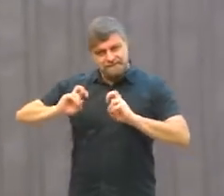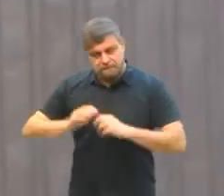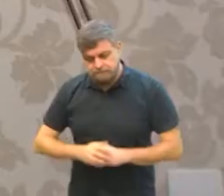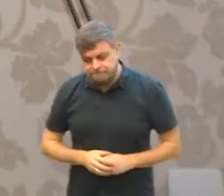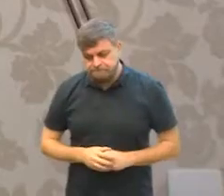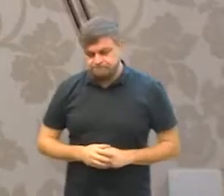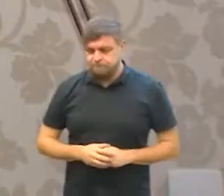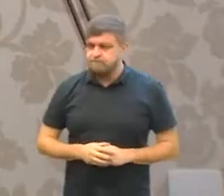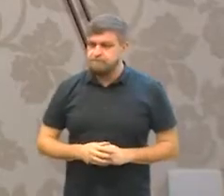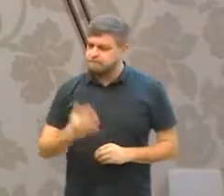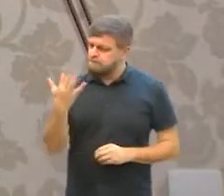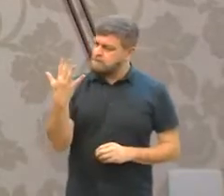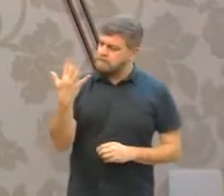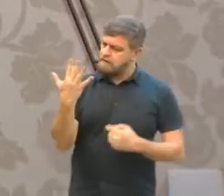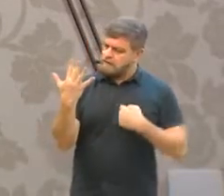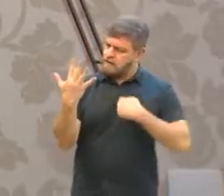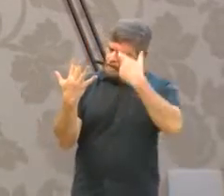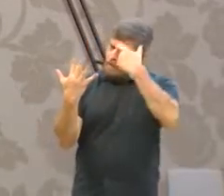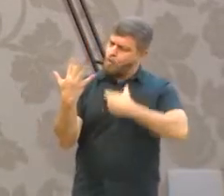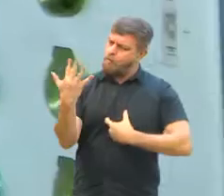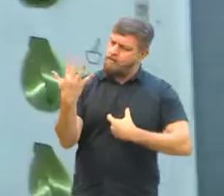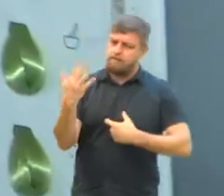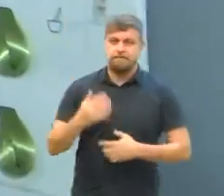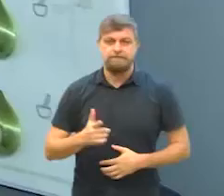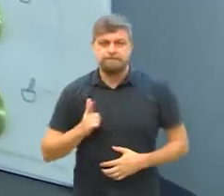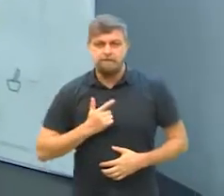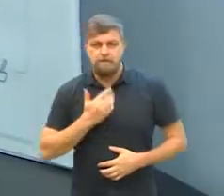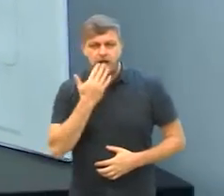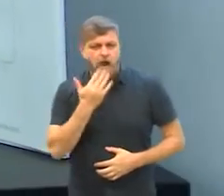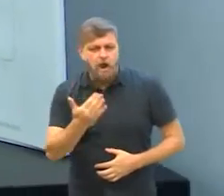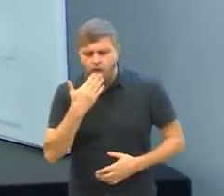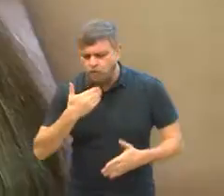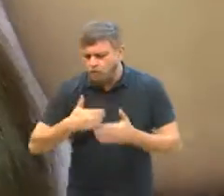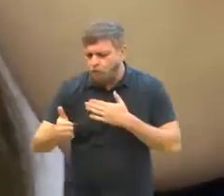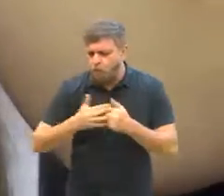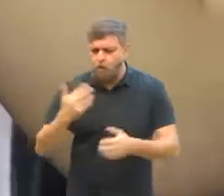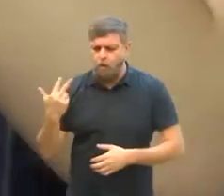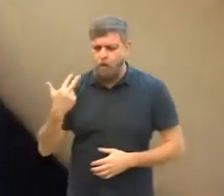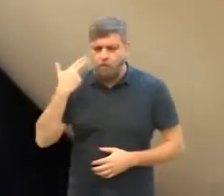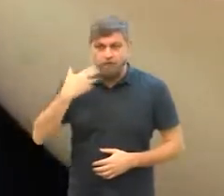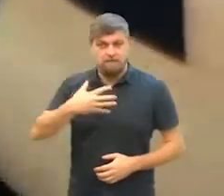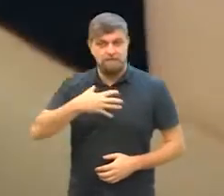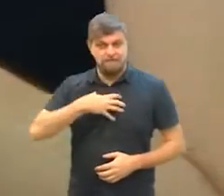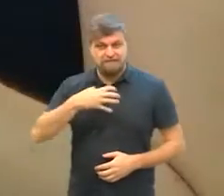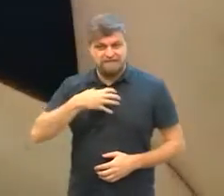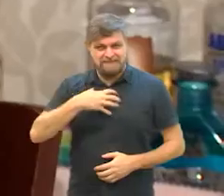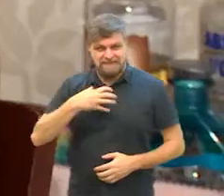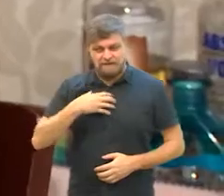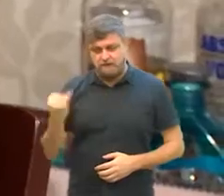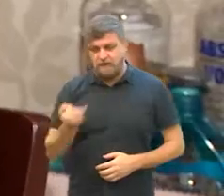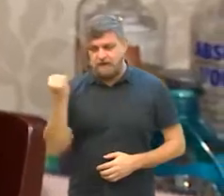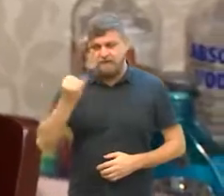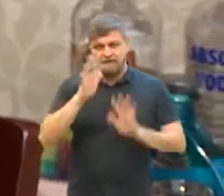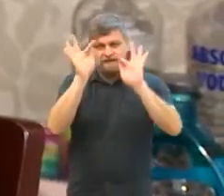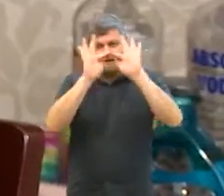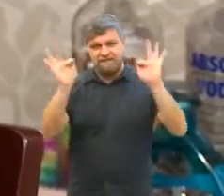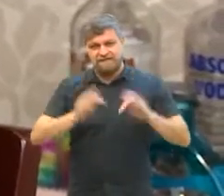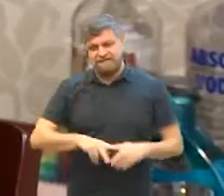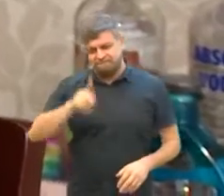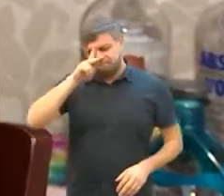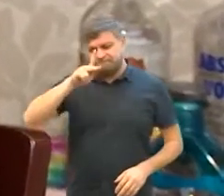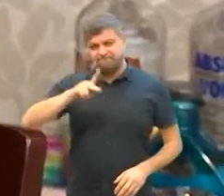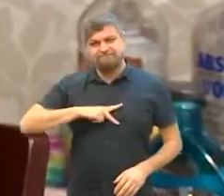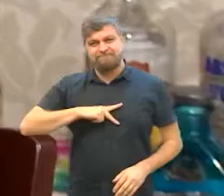autopercepção mesmo, sabe? De você olhar e falar, nossa, essa sou eu. Independente da cor, corte ou estilo, o importante é